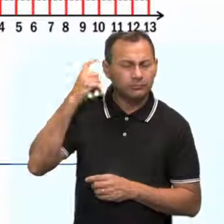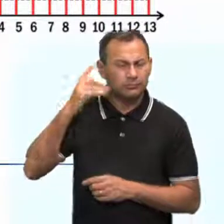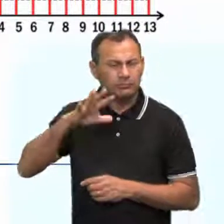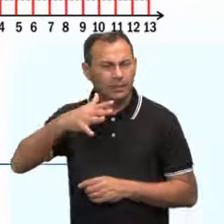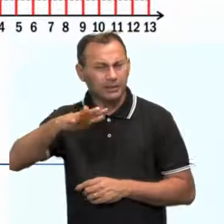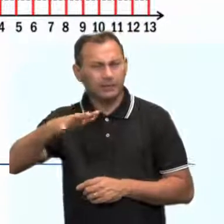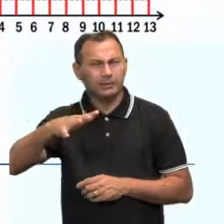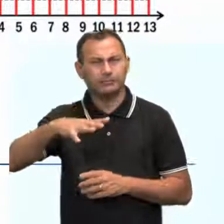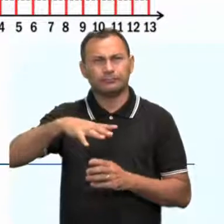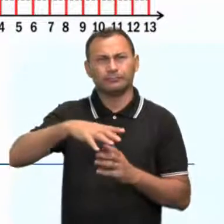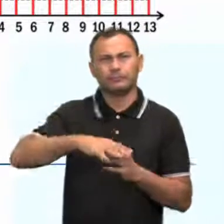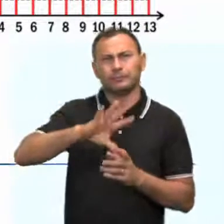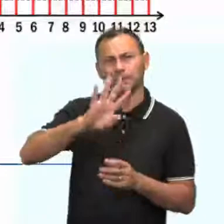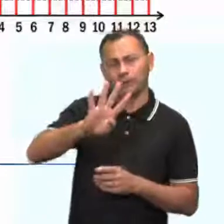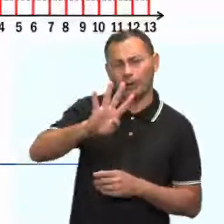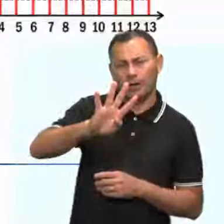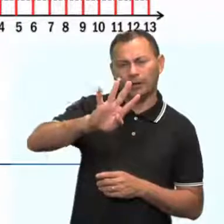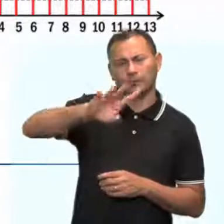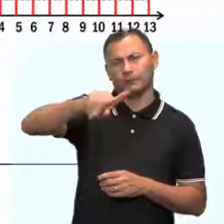mais ou menos